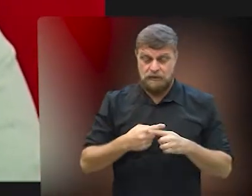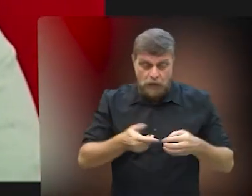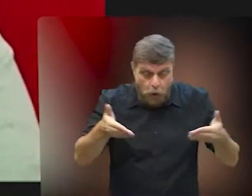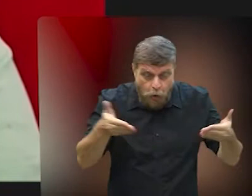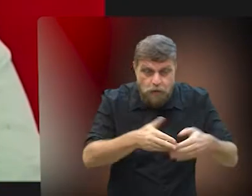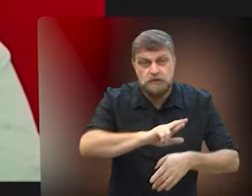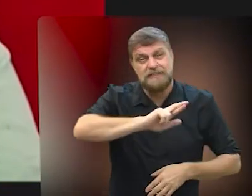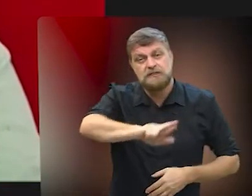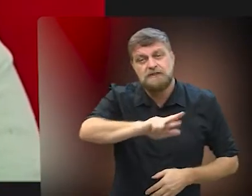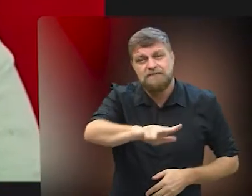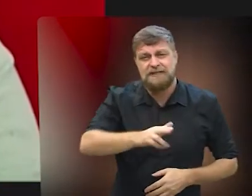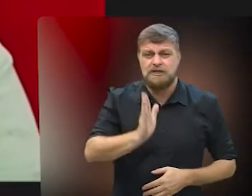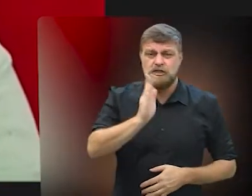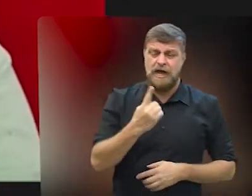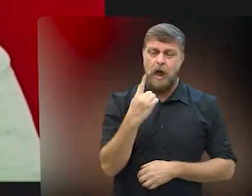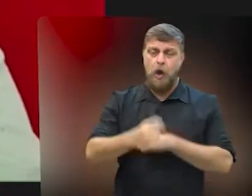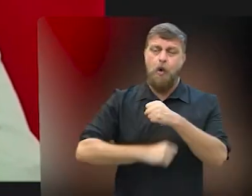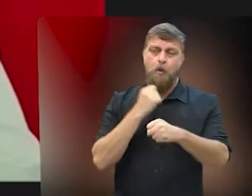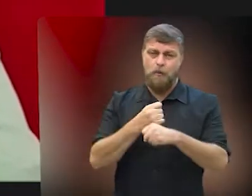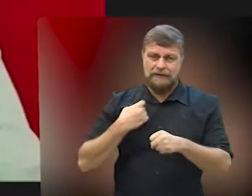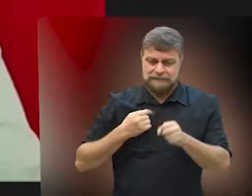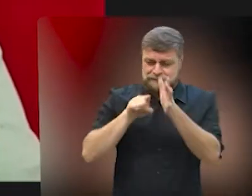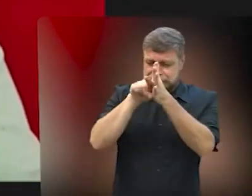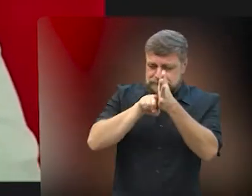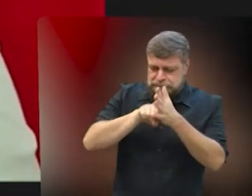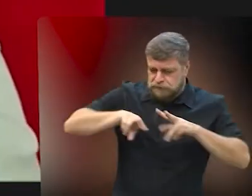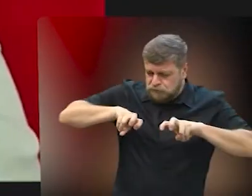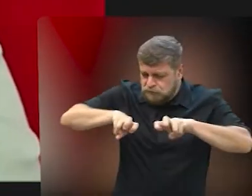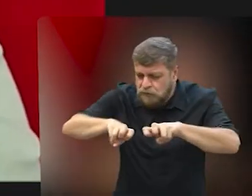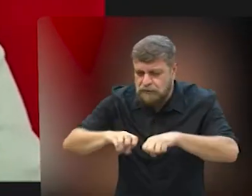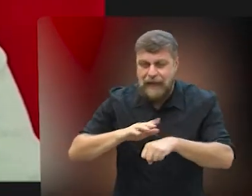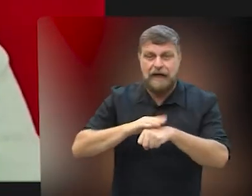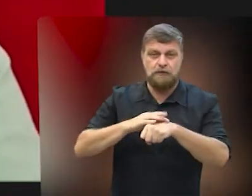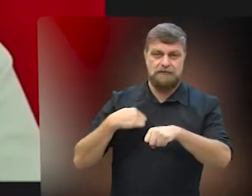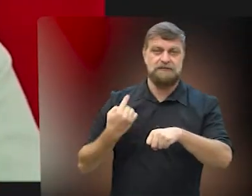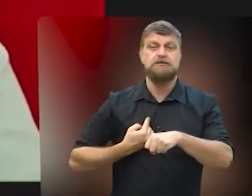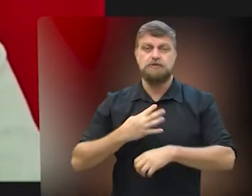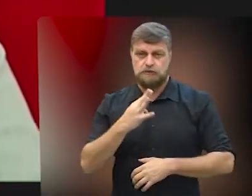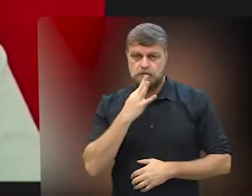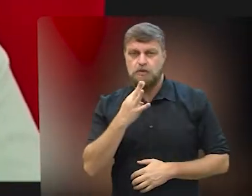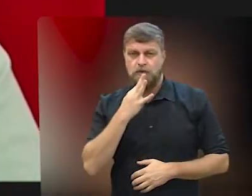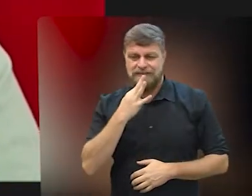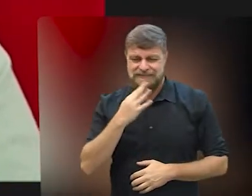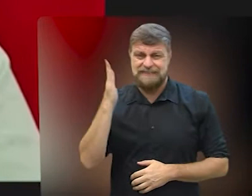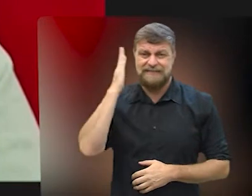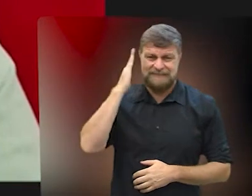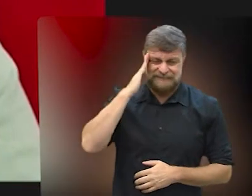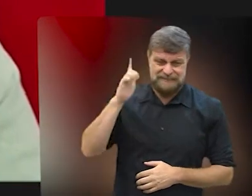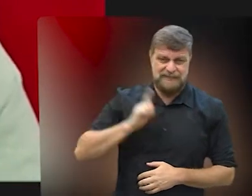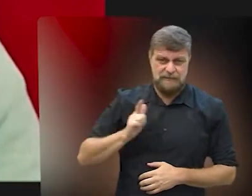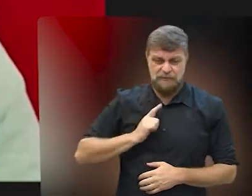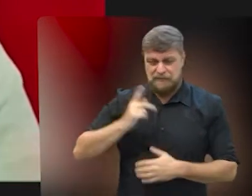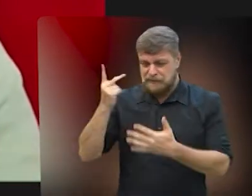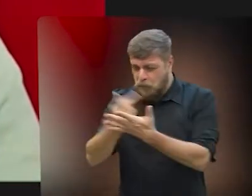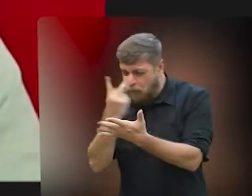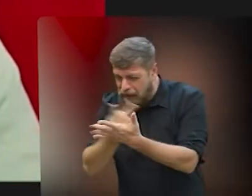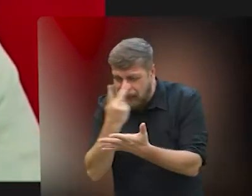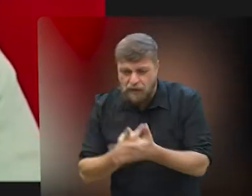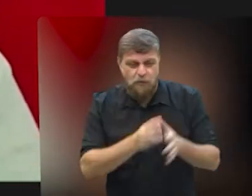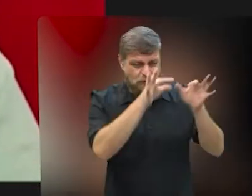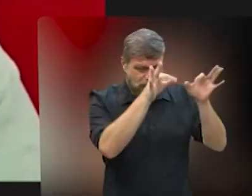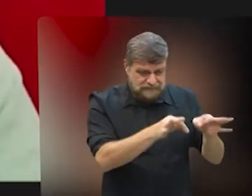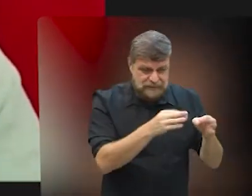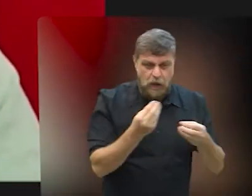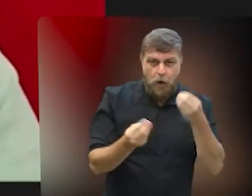o que a gente tem para fazer hoje. Hoje nós temos já um ano de convívio com essa doença, temos um ano já de consequências